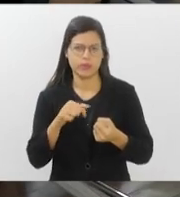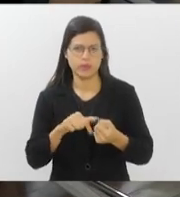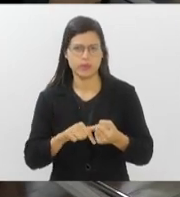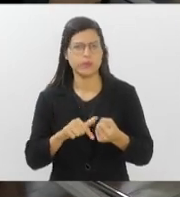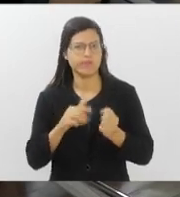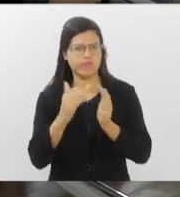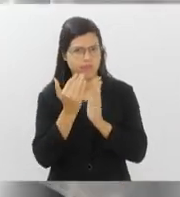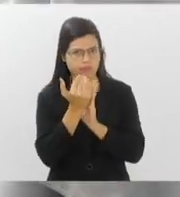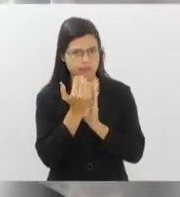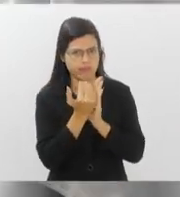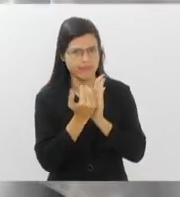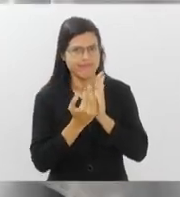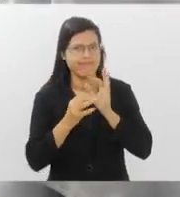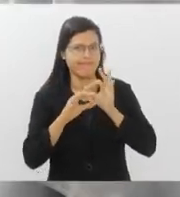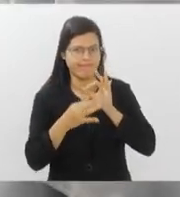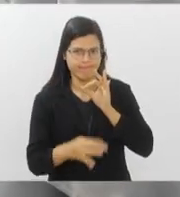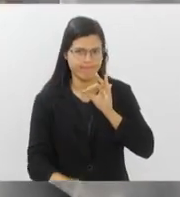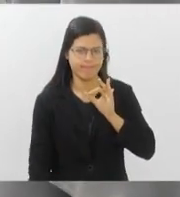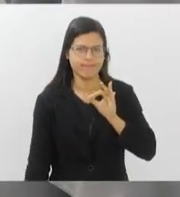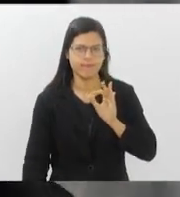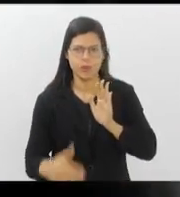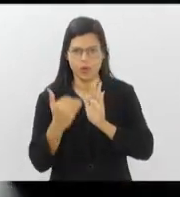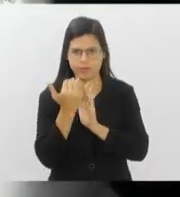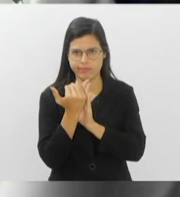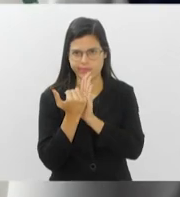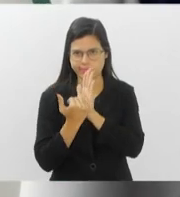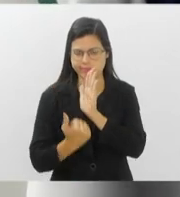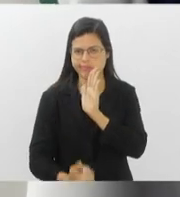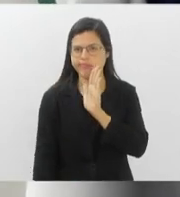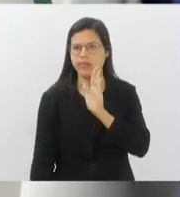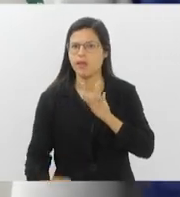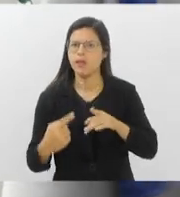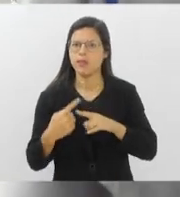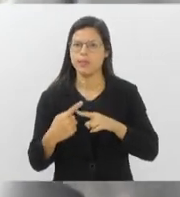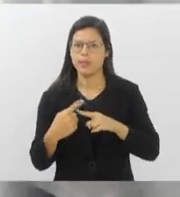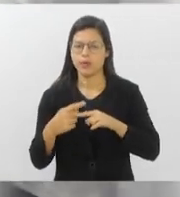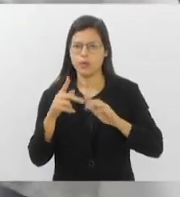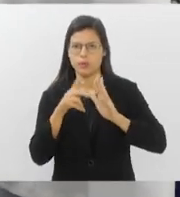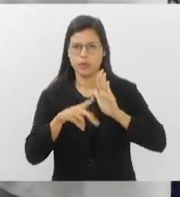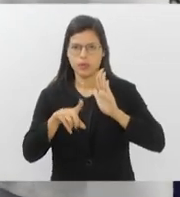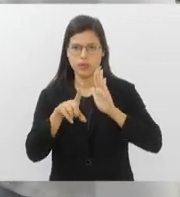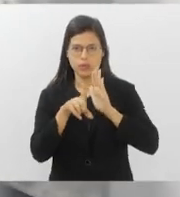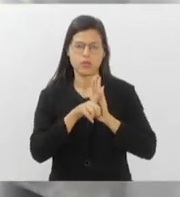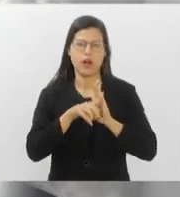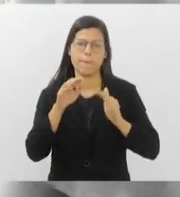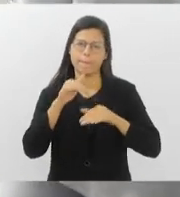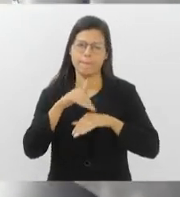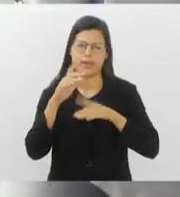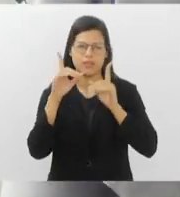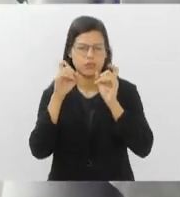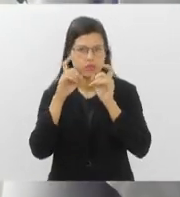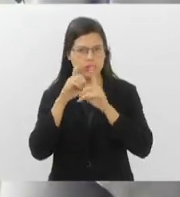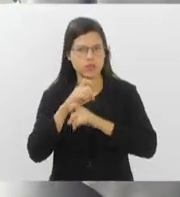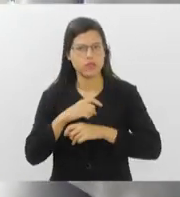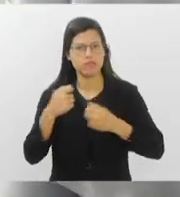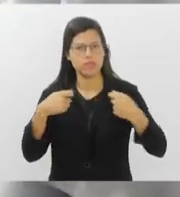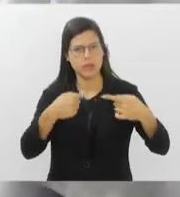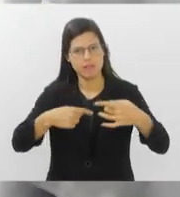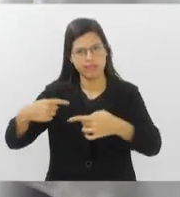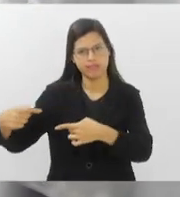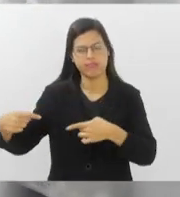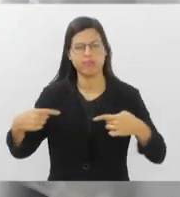pauta mais longa, porque, obviamente, os projetos são mais polêmicos e demandam uma discussão maior, mas é fundamental que a